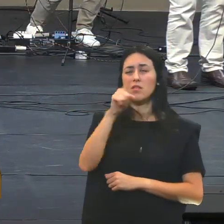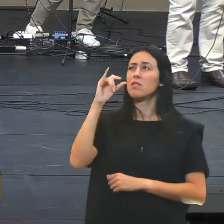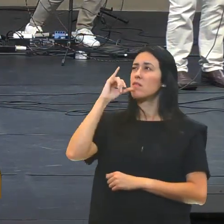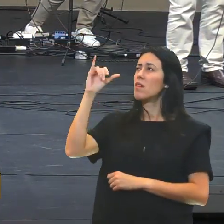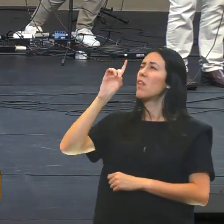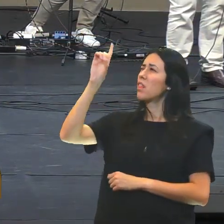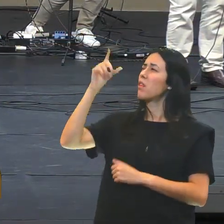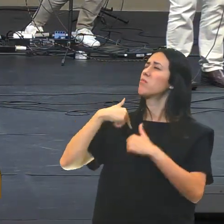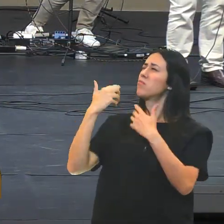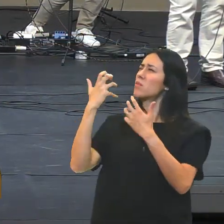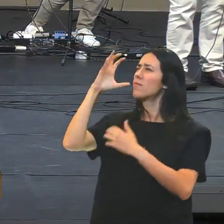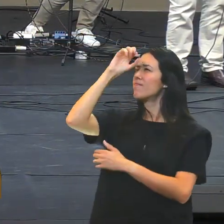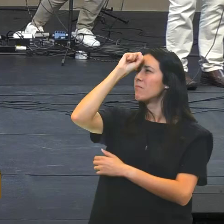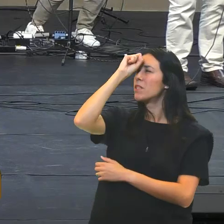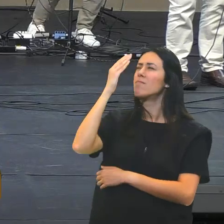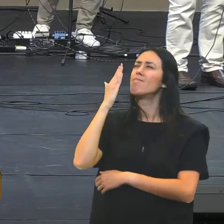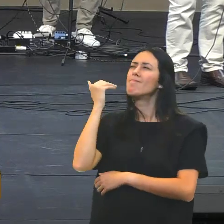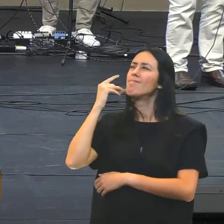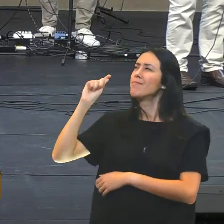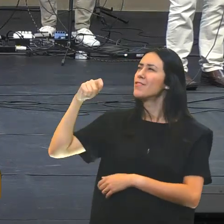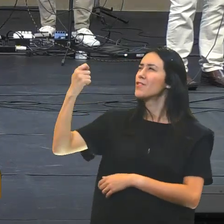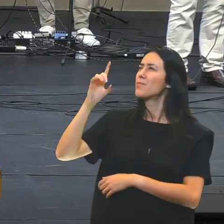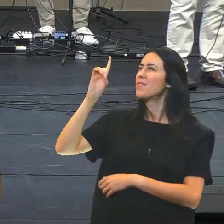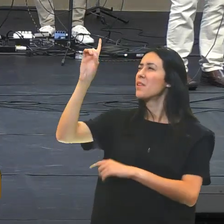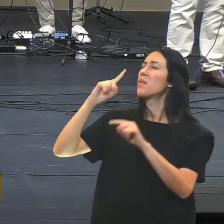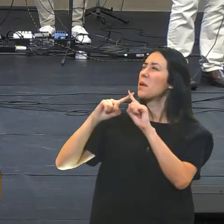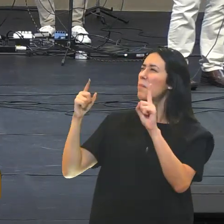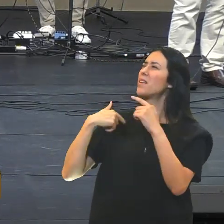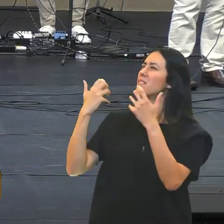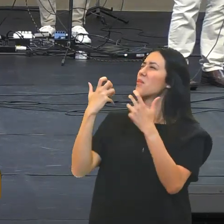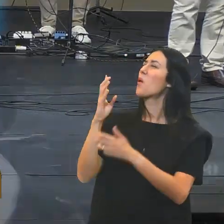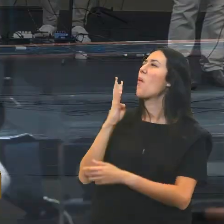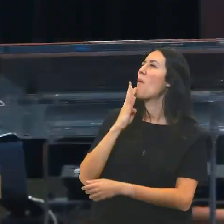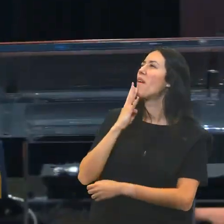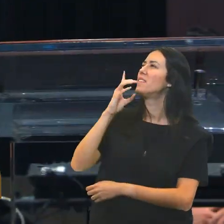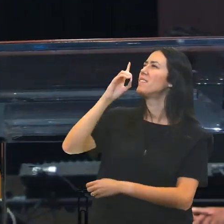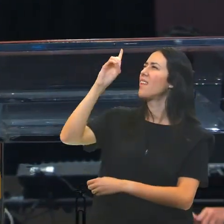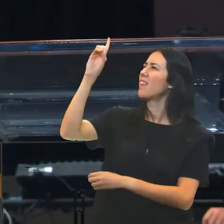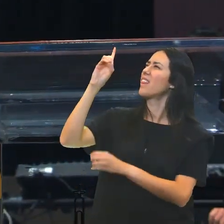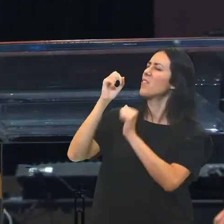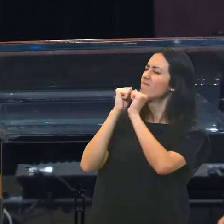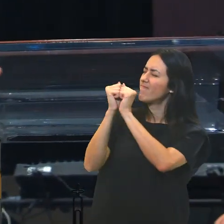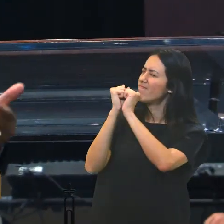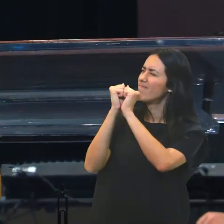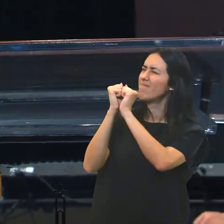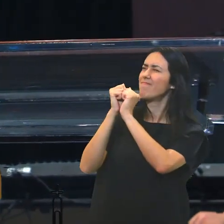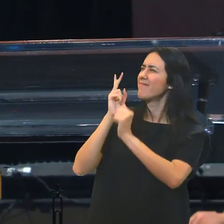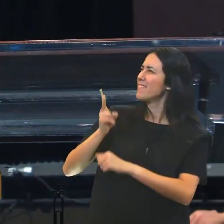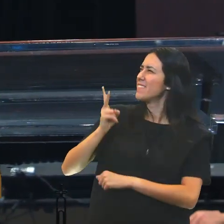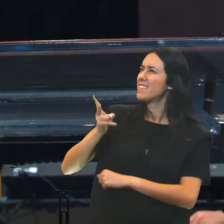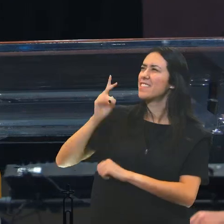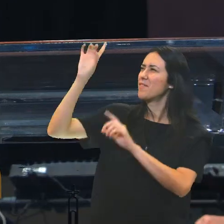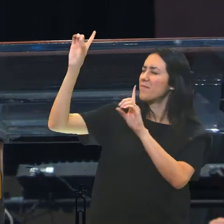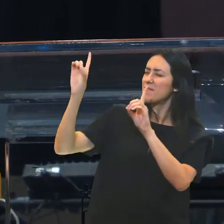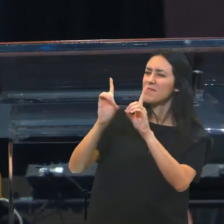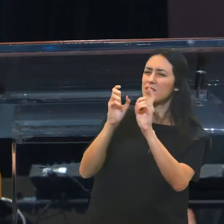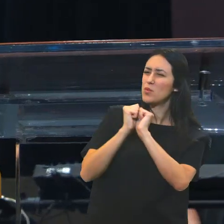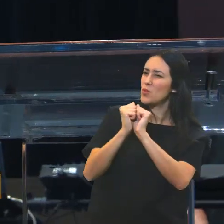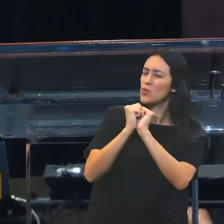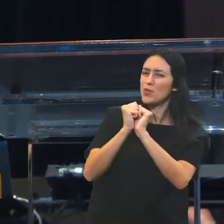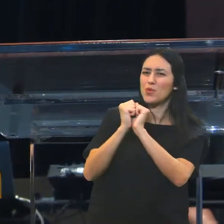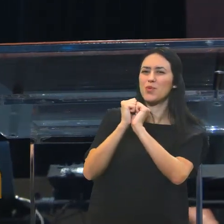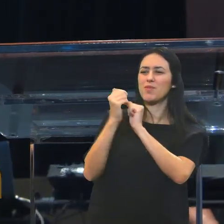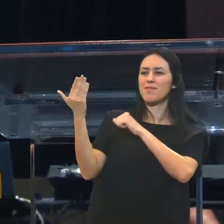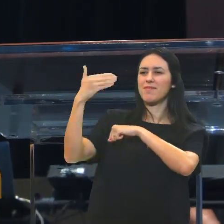teu respeito. Eu quero ser alguém que te conhece, que convive contigo, que te tem ao lado, que te tem dentro